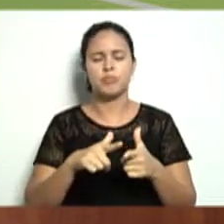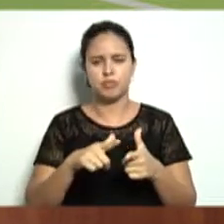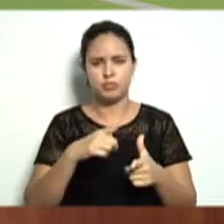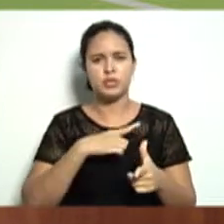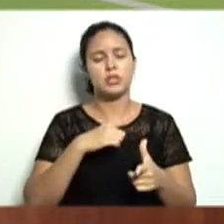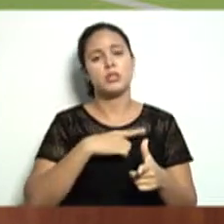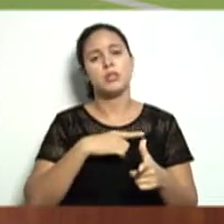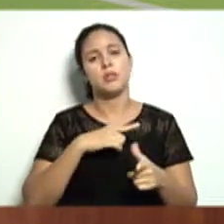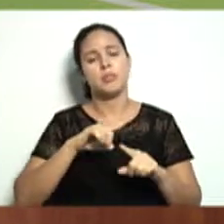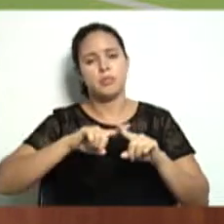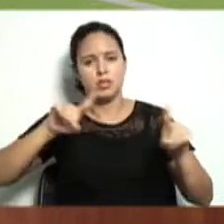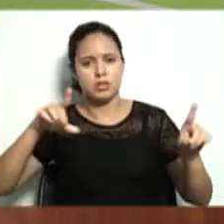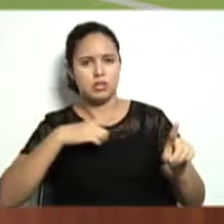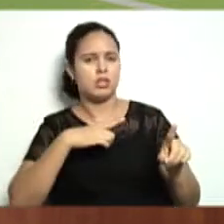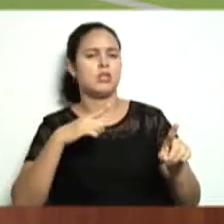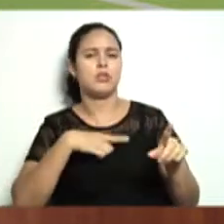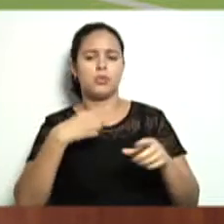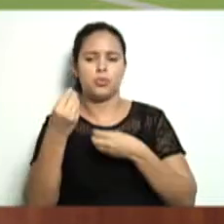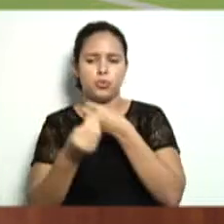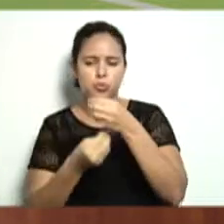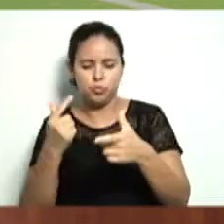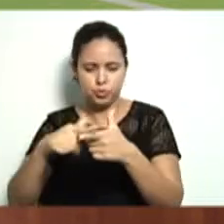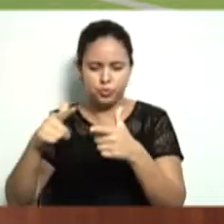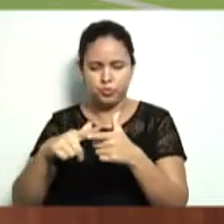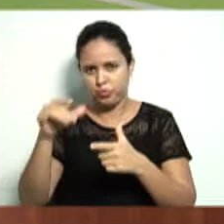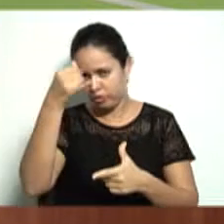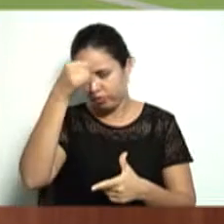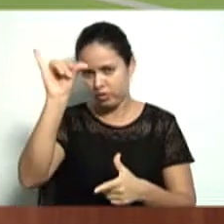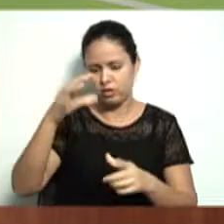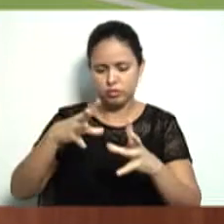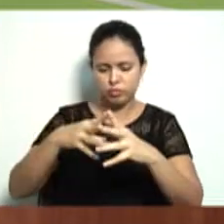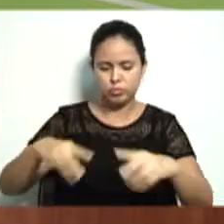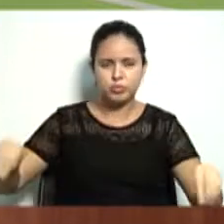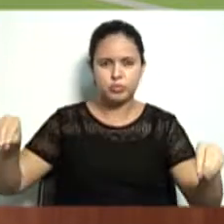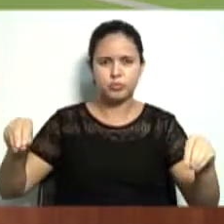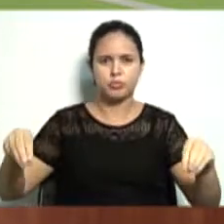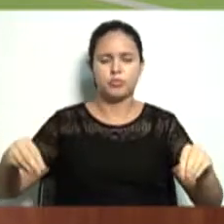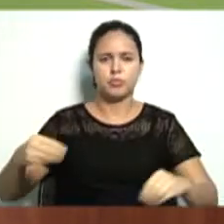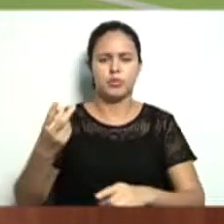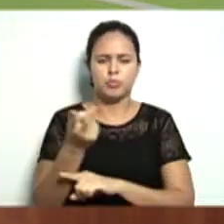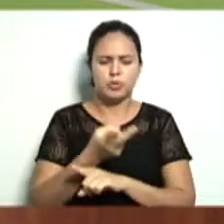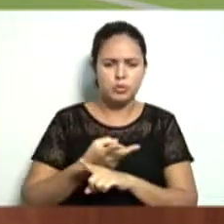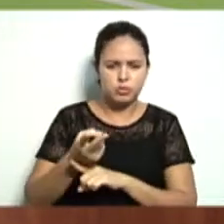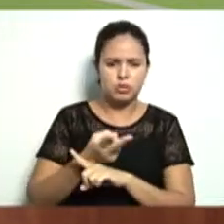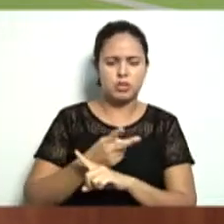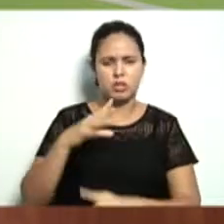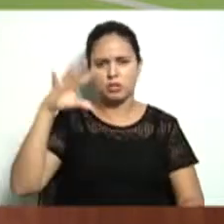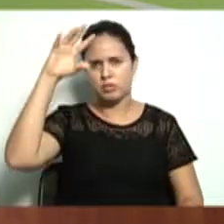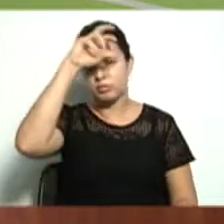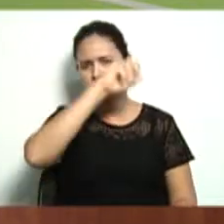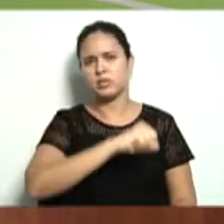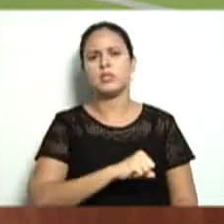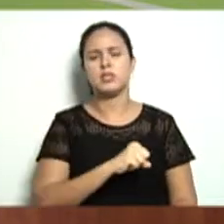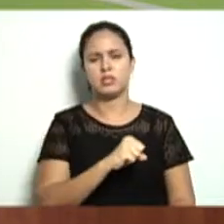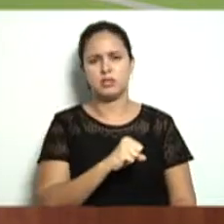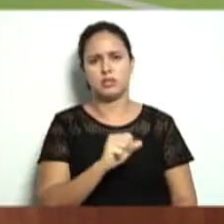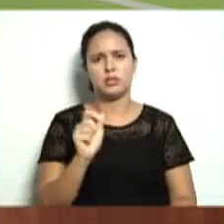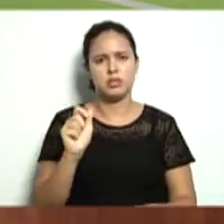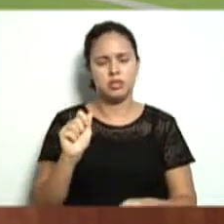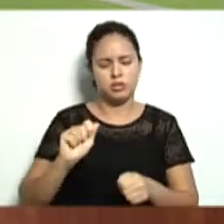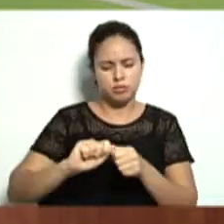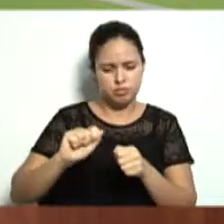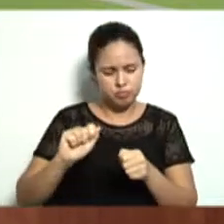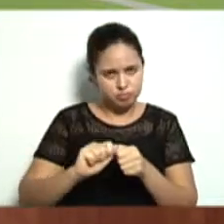existem soluções para que vocês possam correr atrás, aprender e fazer